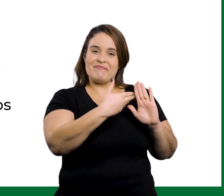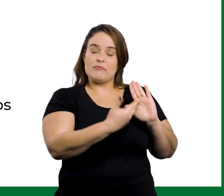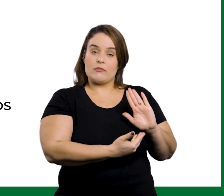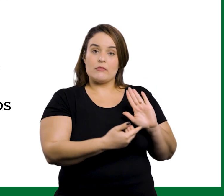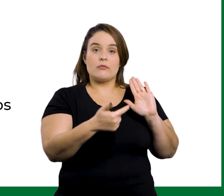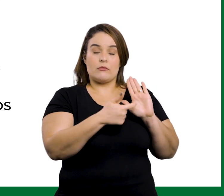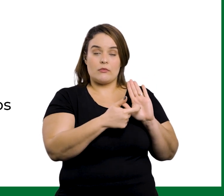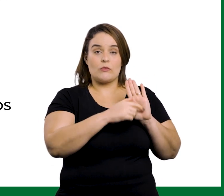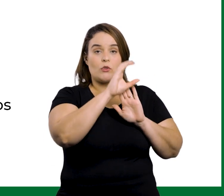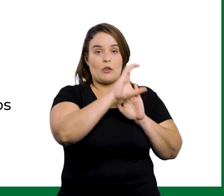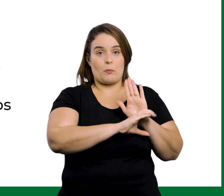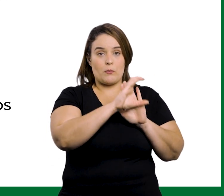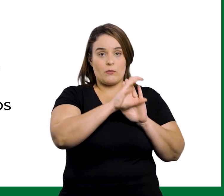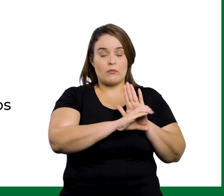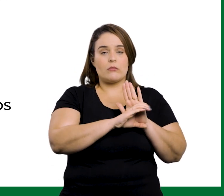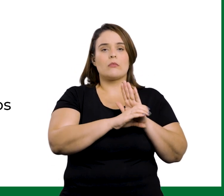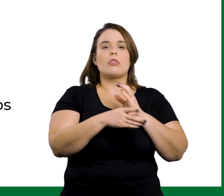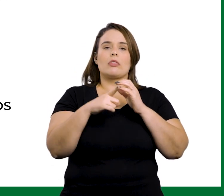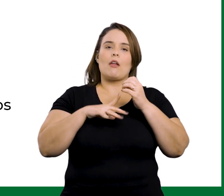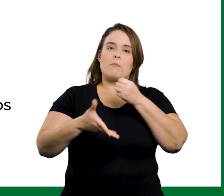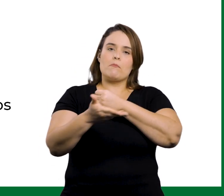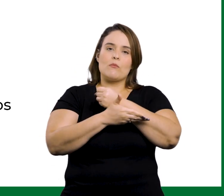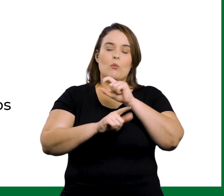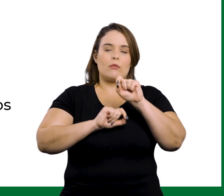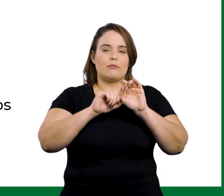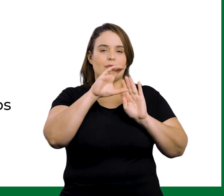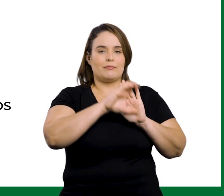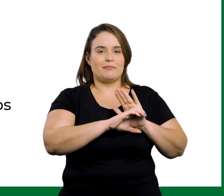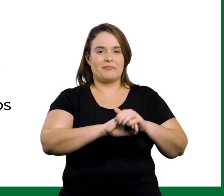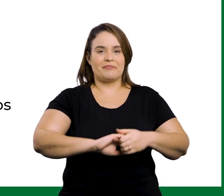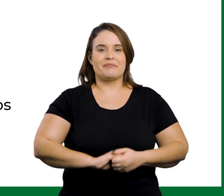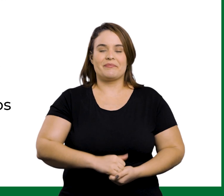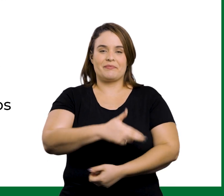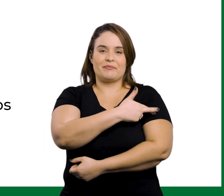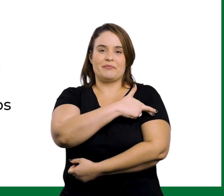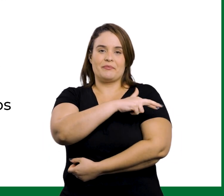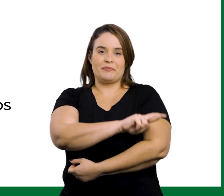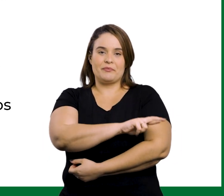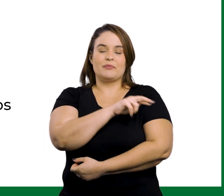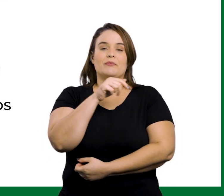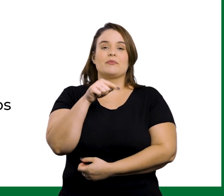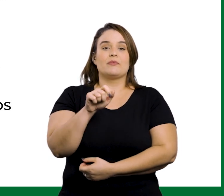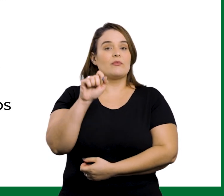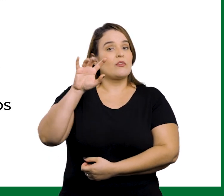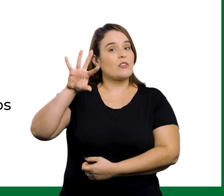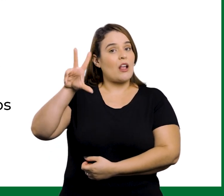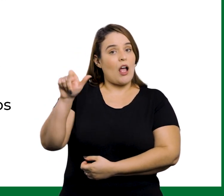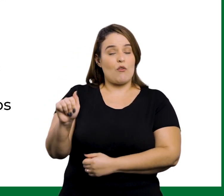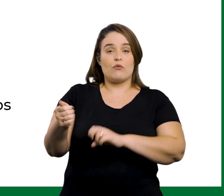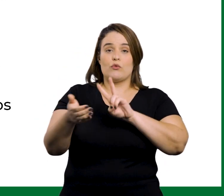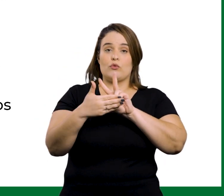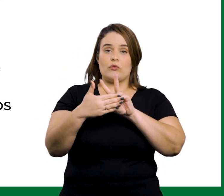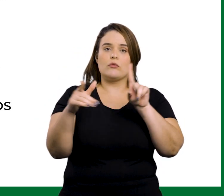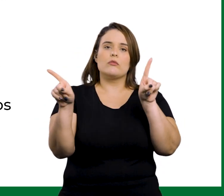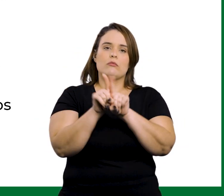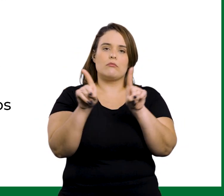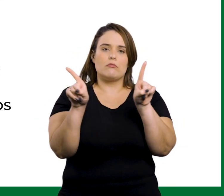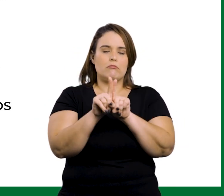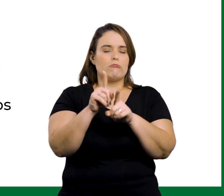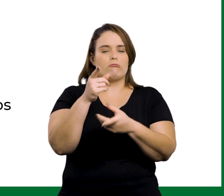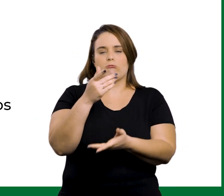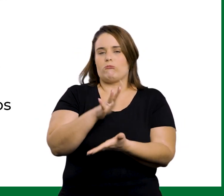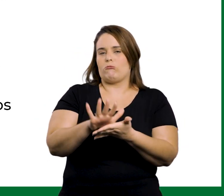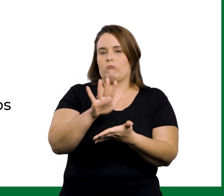Este item do capítulo deste manual tem por base o capítulo Religiões Afro-Indígenas e o Contexto de Exceções